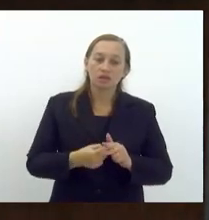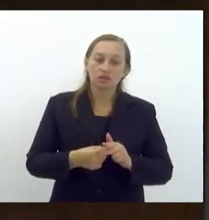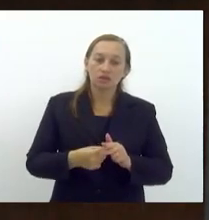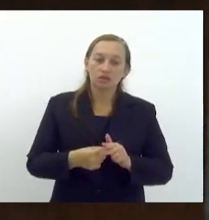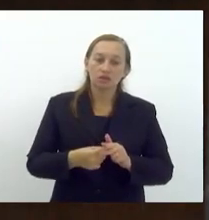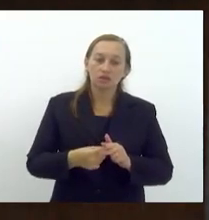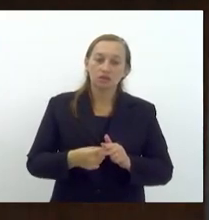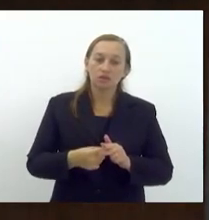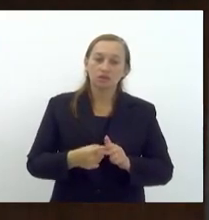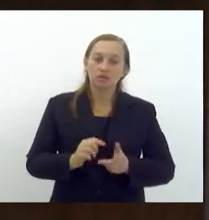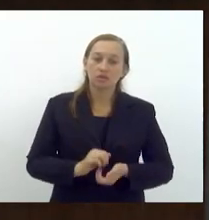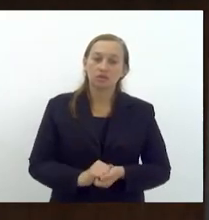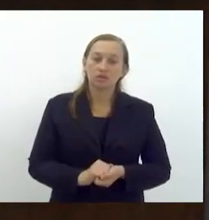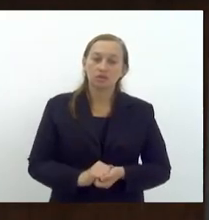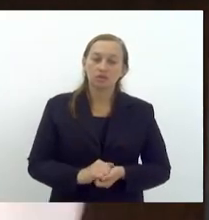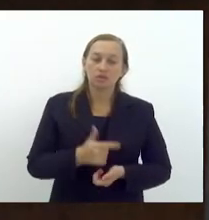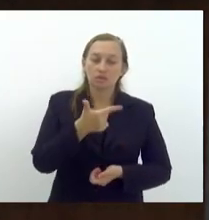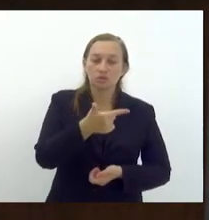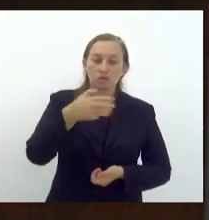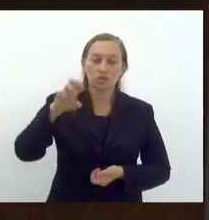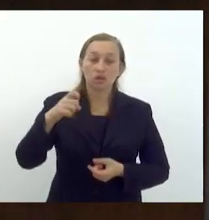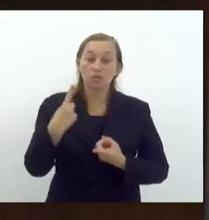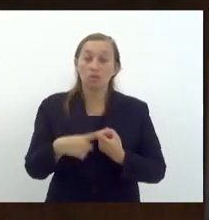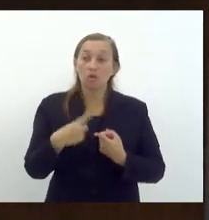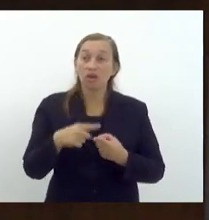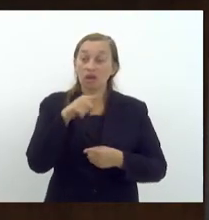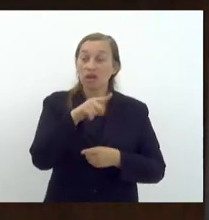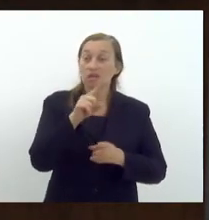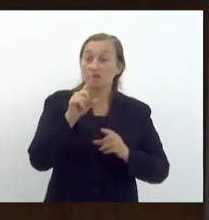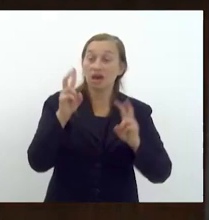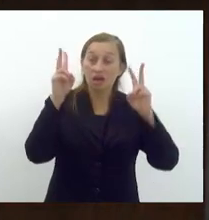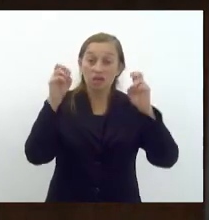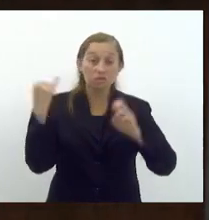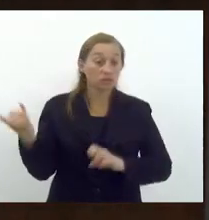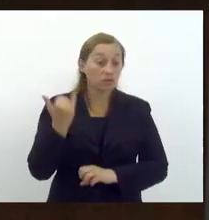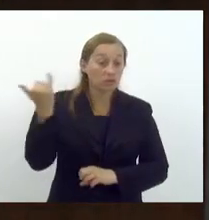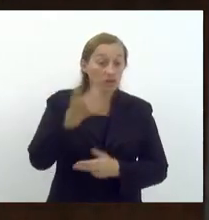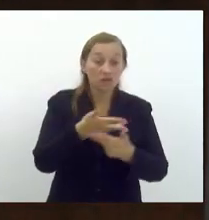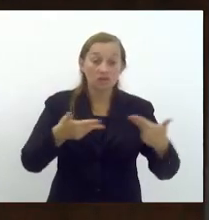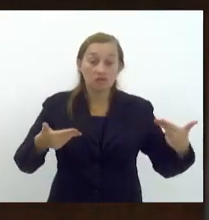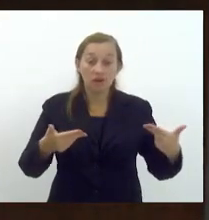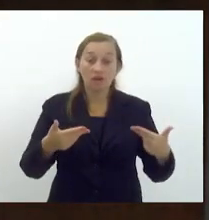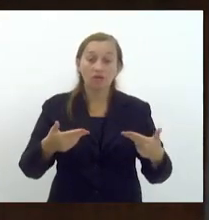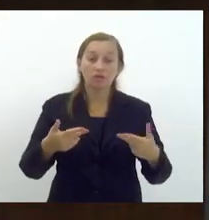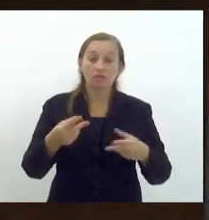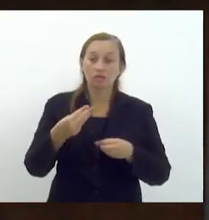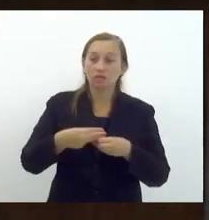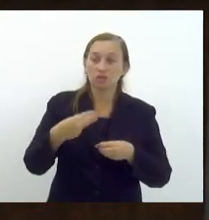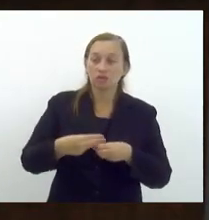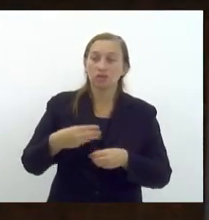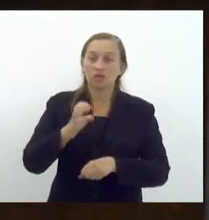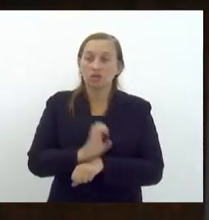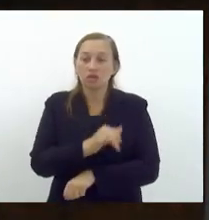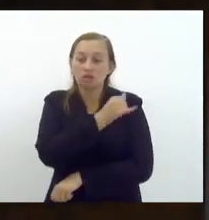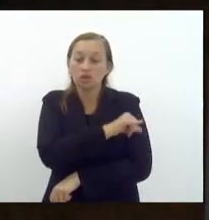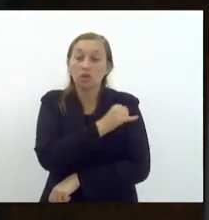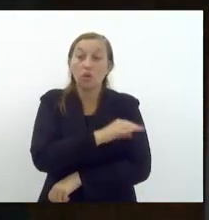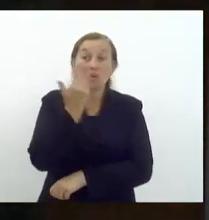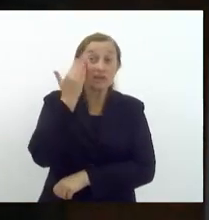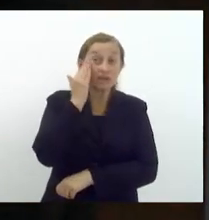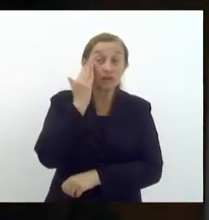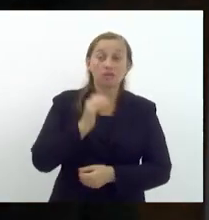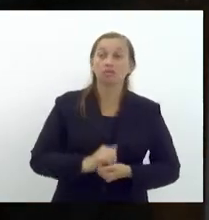2015 porque essa matéria é importante as diversos municípios do Estado do Rio de Janeiro eu compreendo